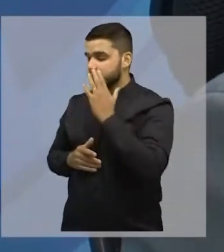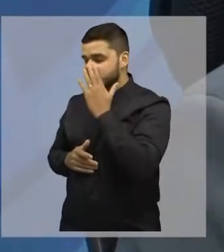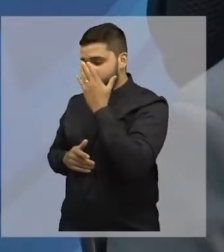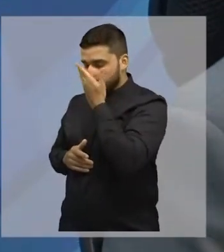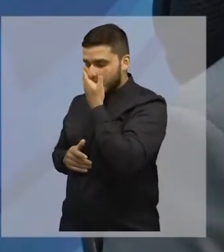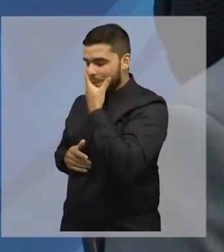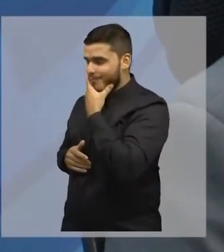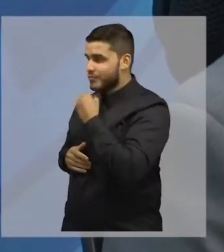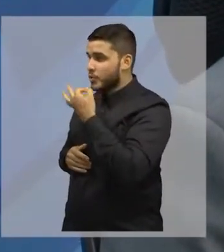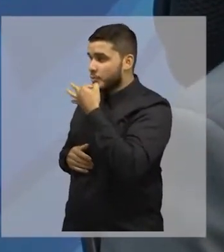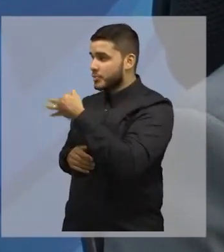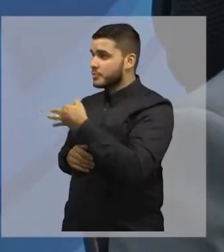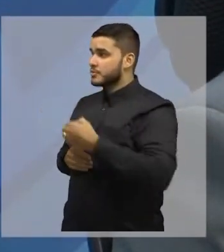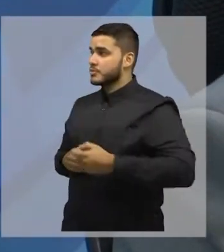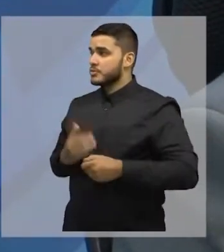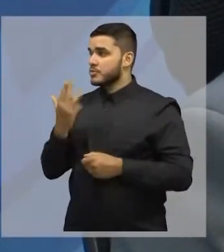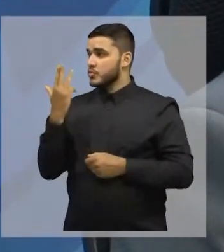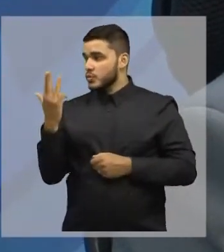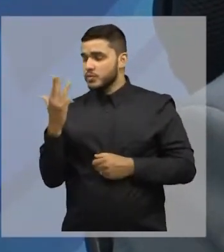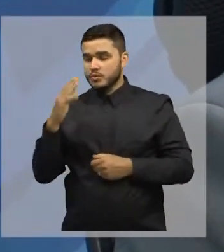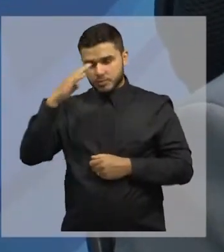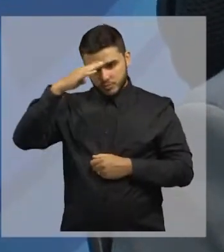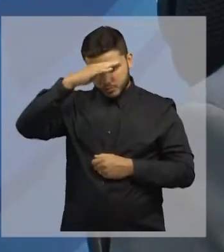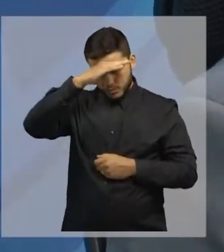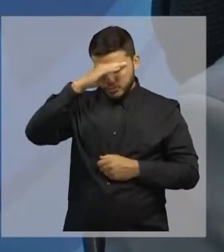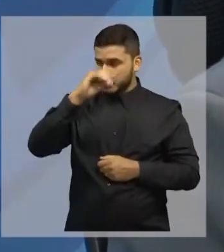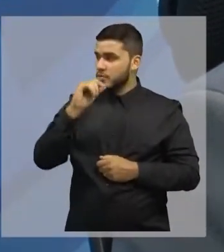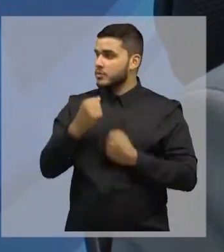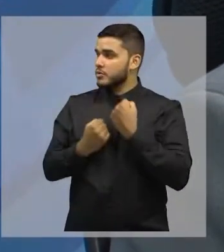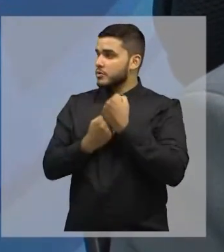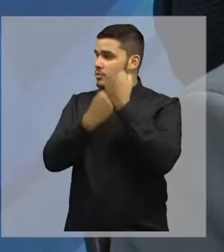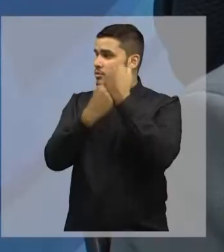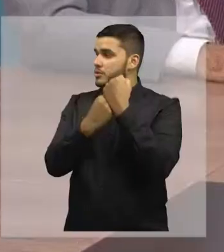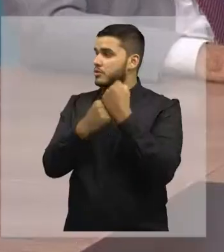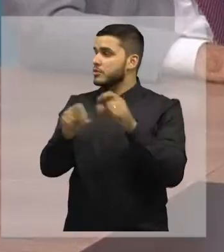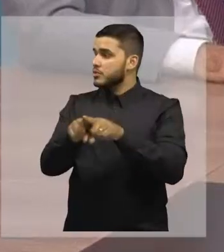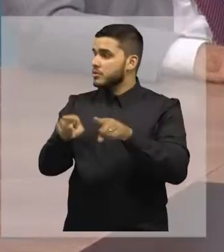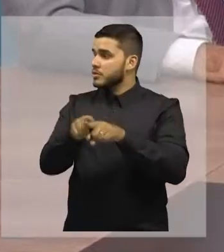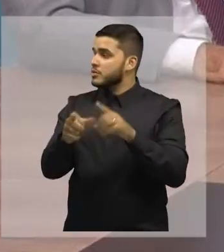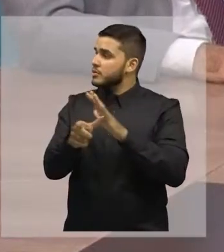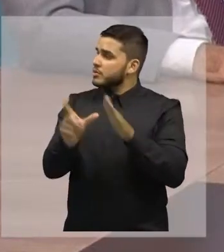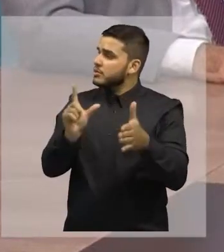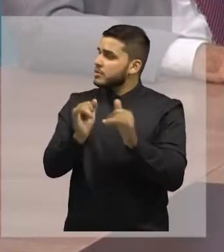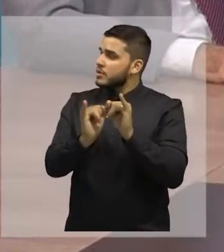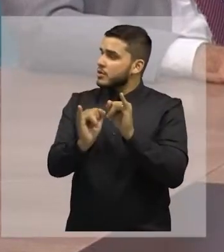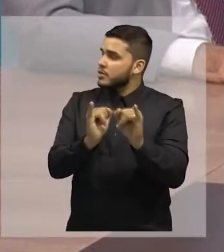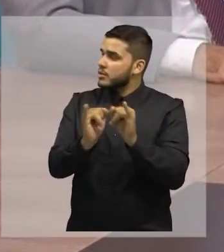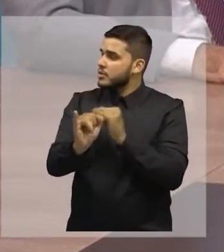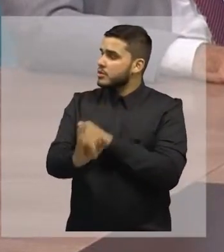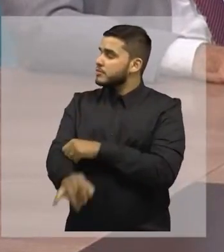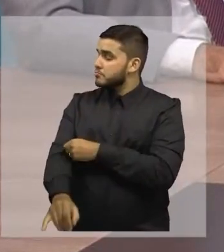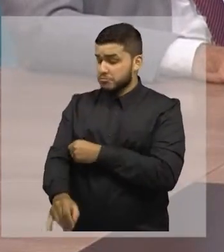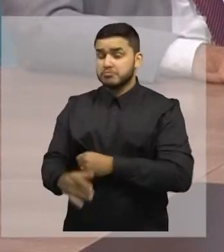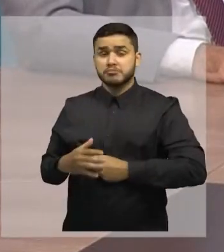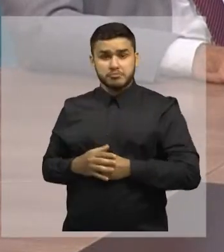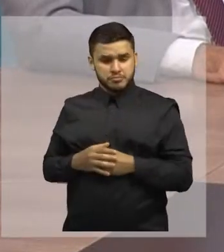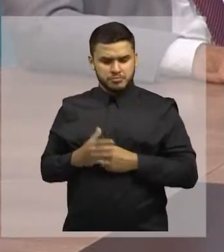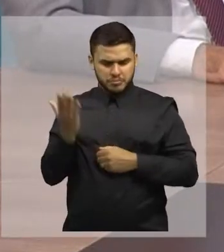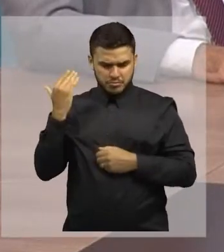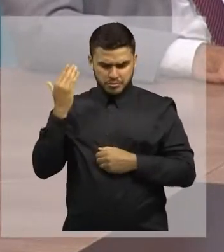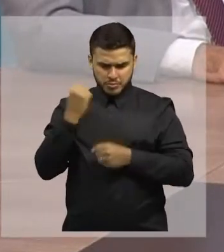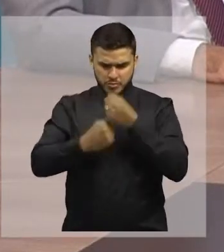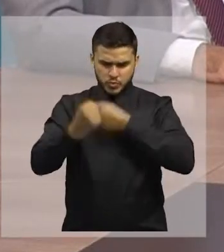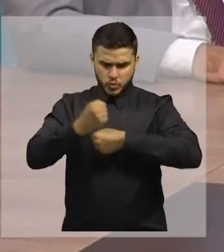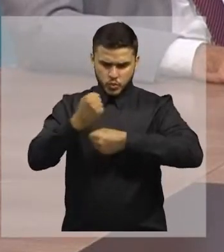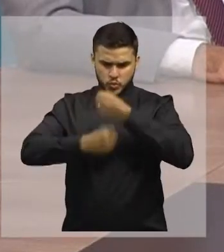é a questão da influência da internet. Quer dizer, as últimas eleições nós tivemos, né, em todo o país, né, e aí